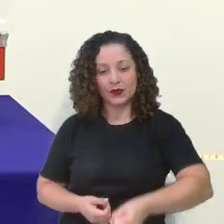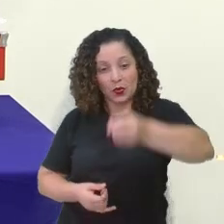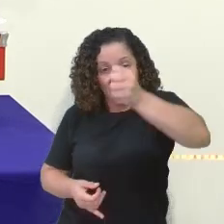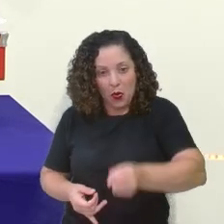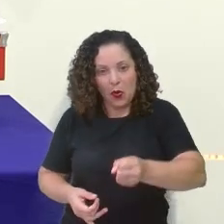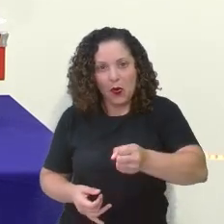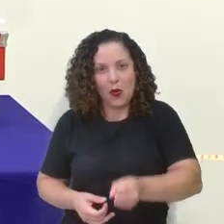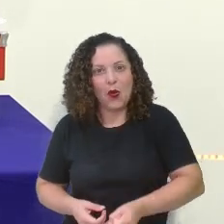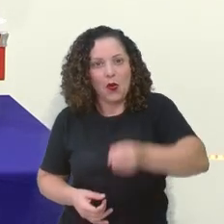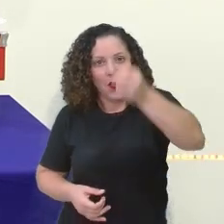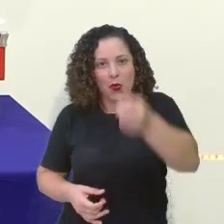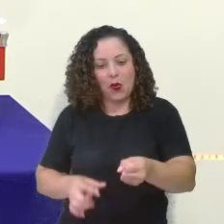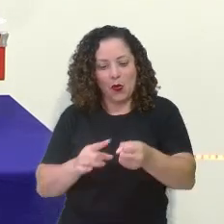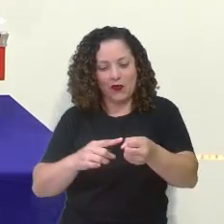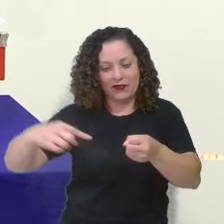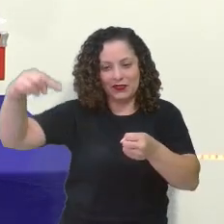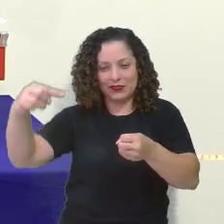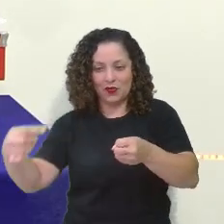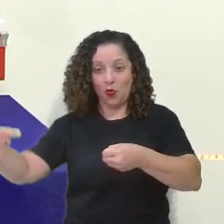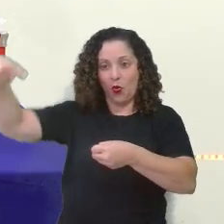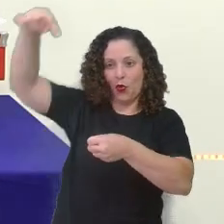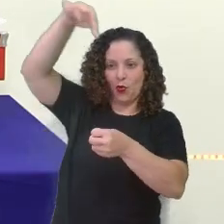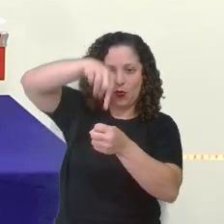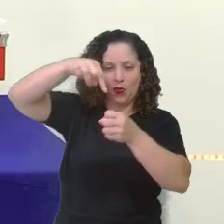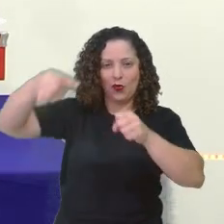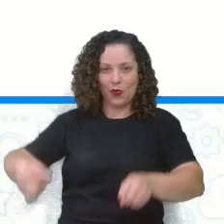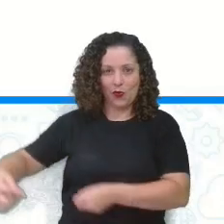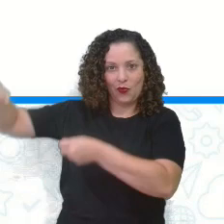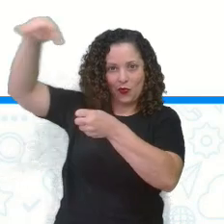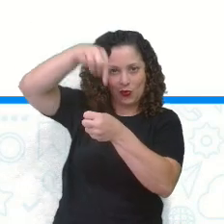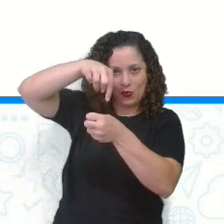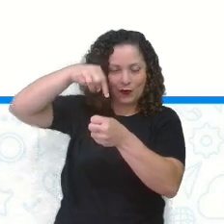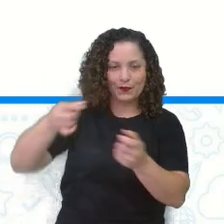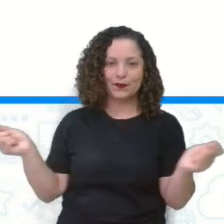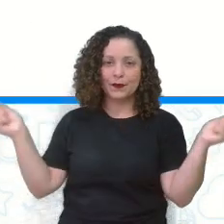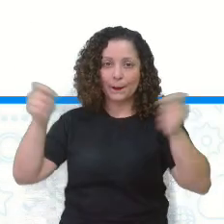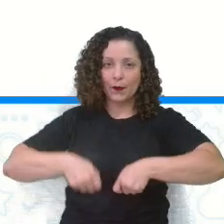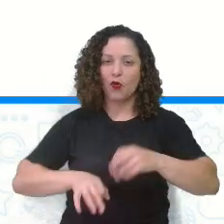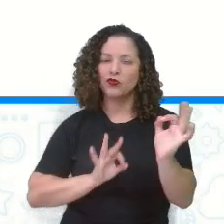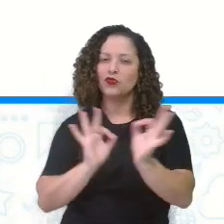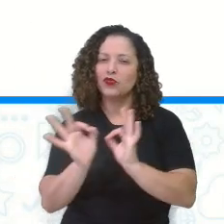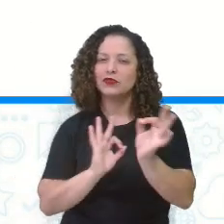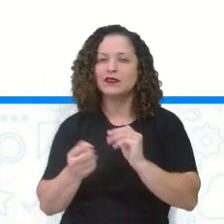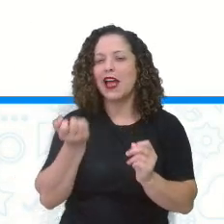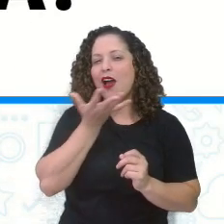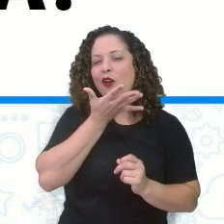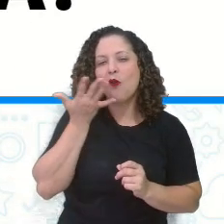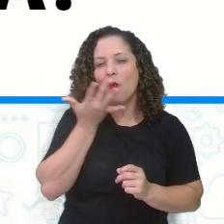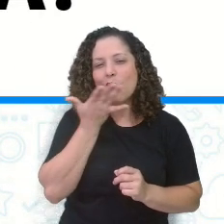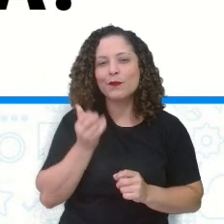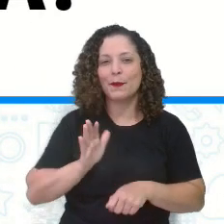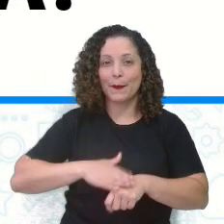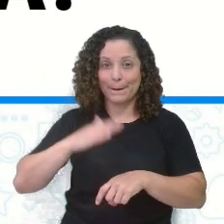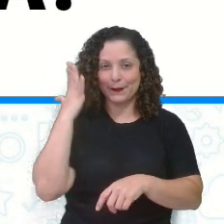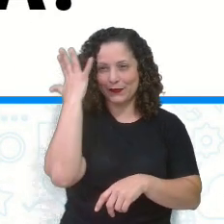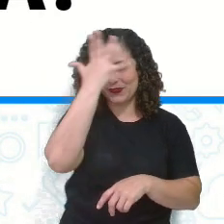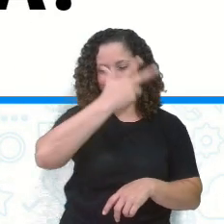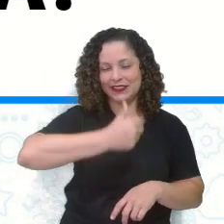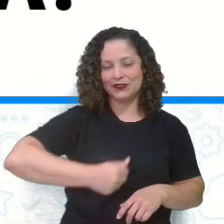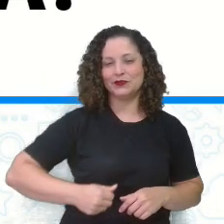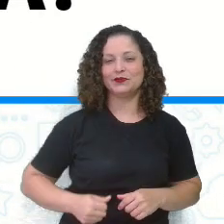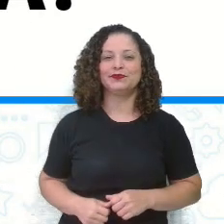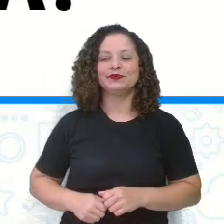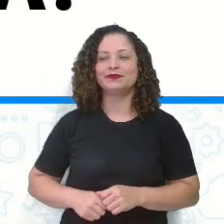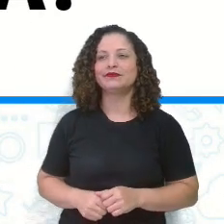observou? Você também pode enfeitar esse brinquedo para ele ficar mais bonito ainda, tá? Então,